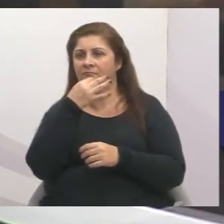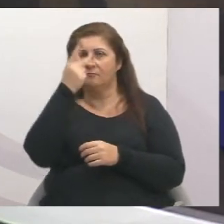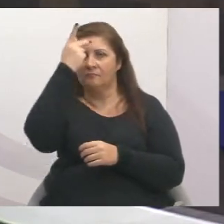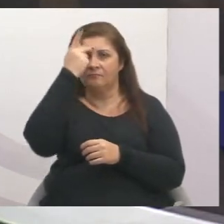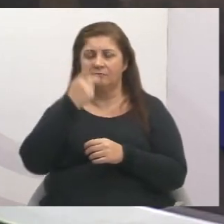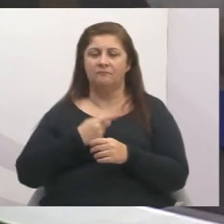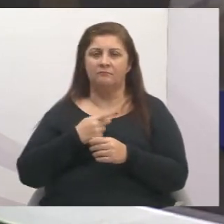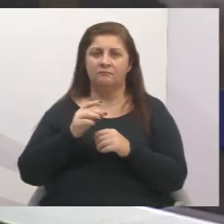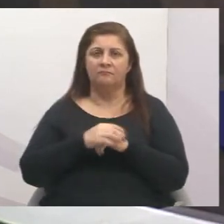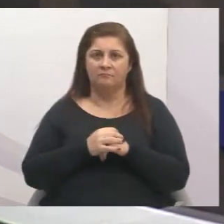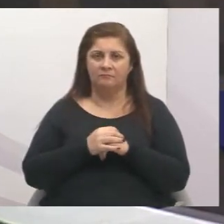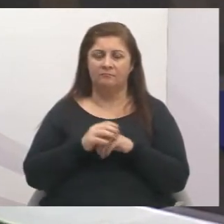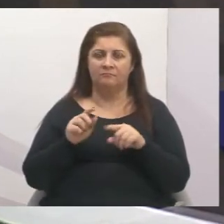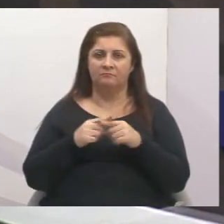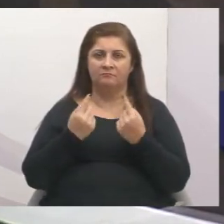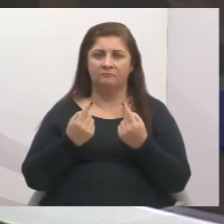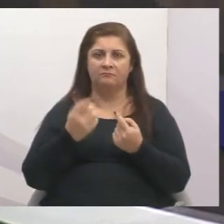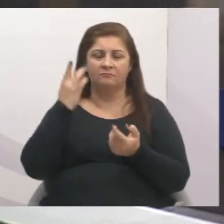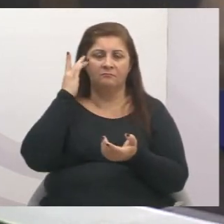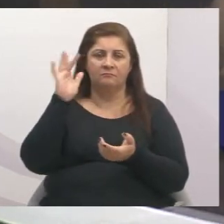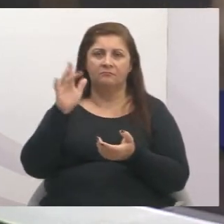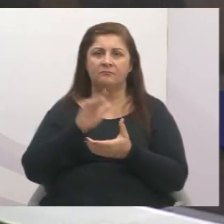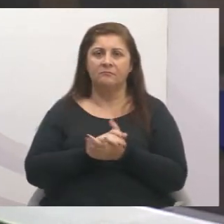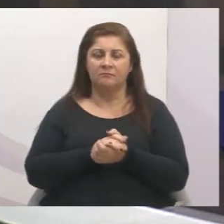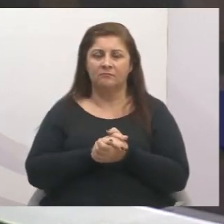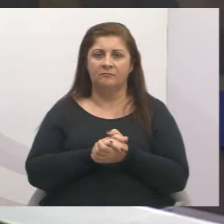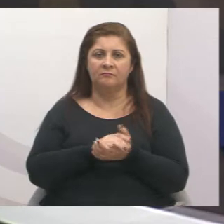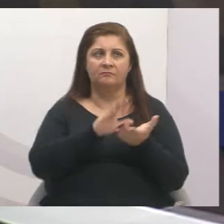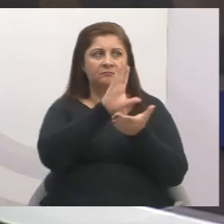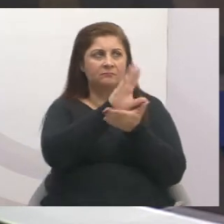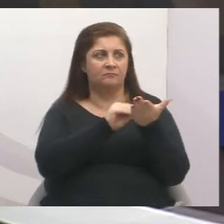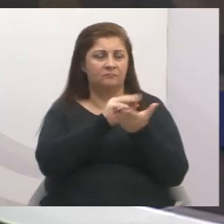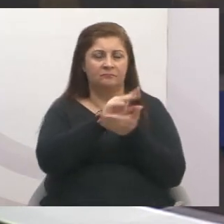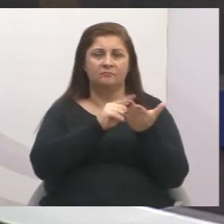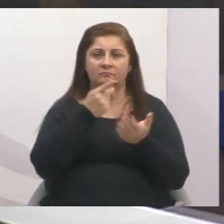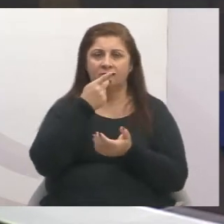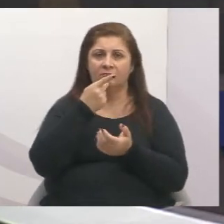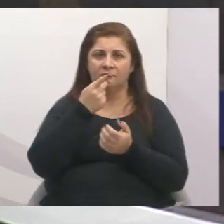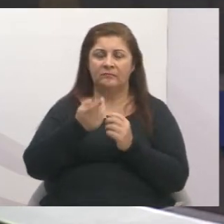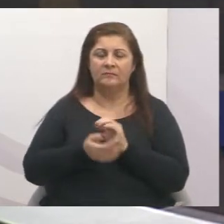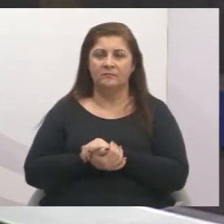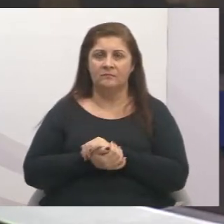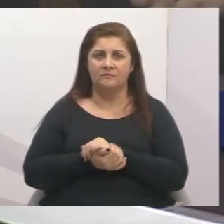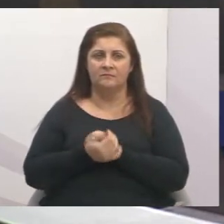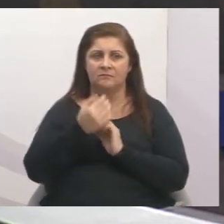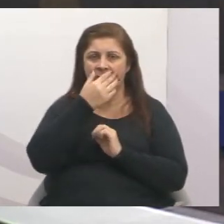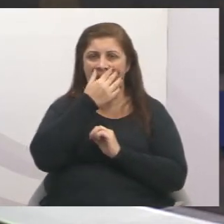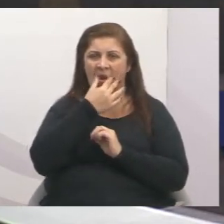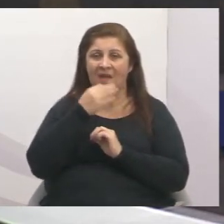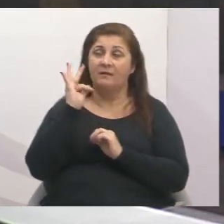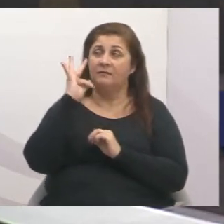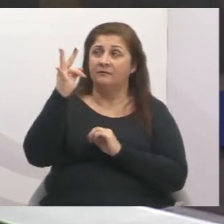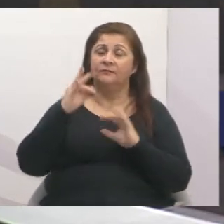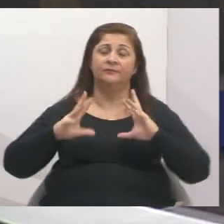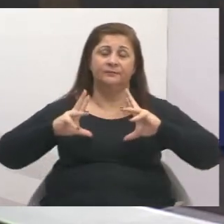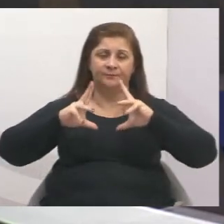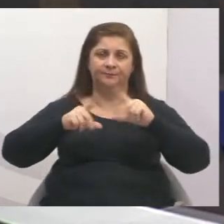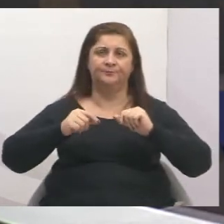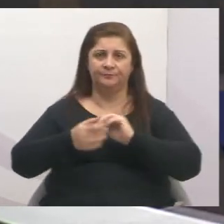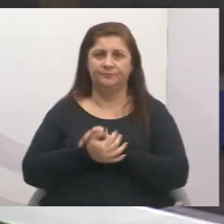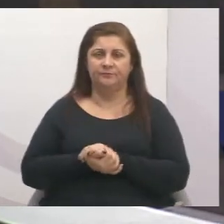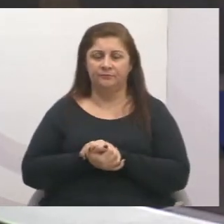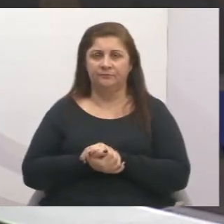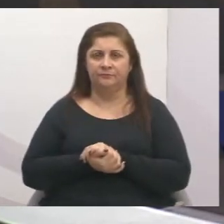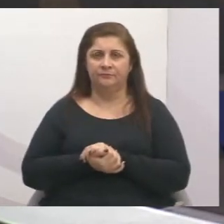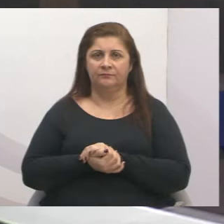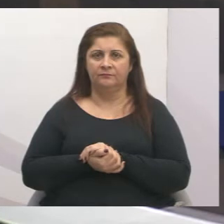votos e os meus projetos, mas esse aqui é para um bem maior no futuro de todos, daqueles que estão trabalhando e daqueles